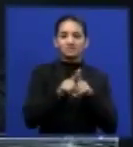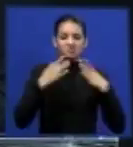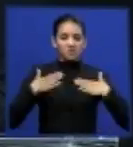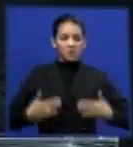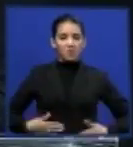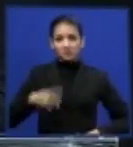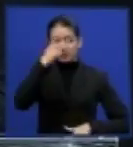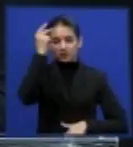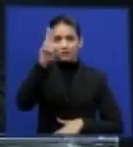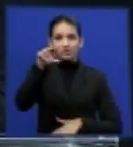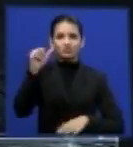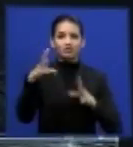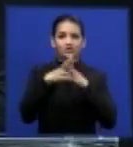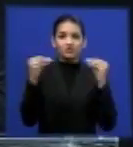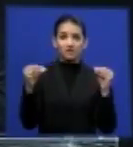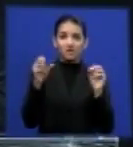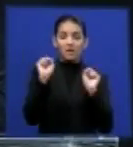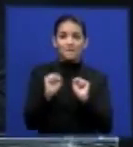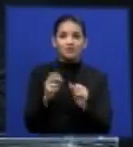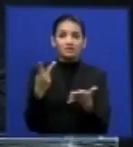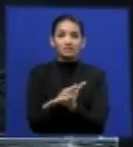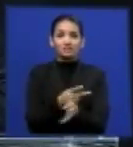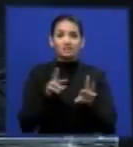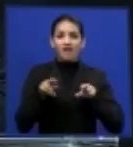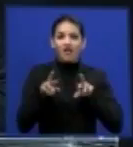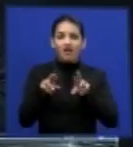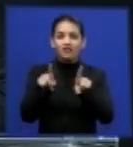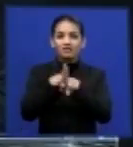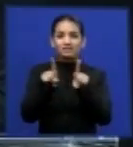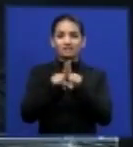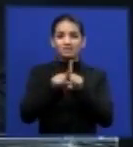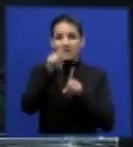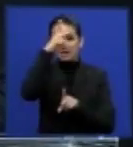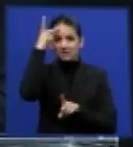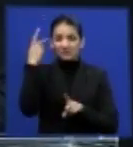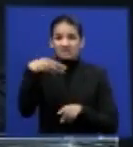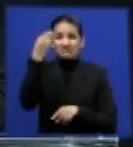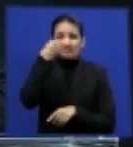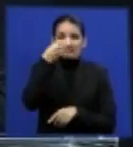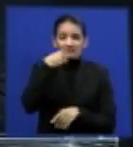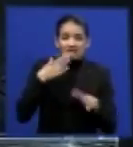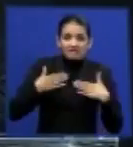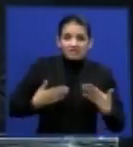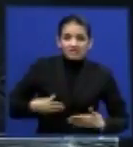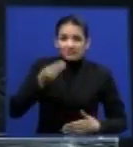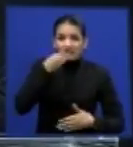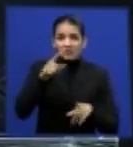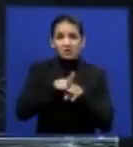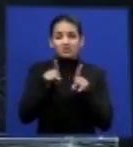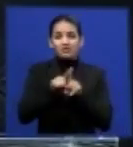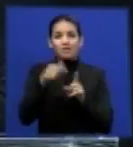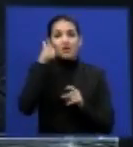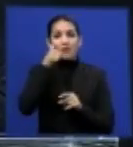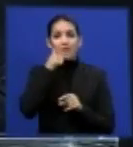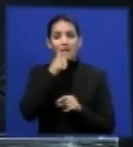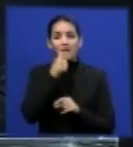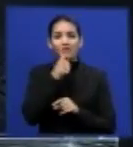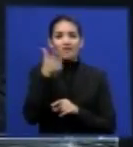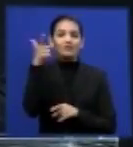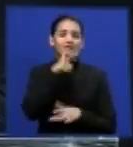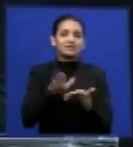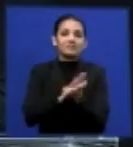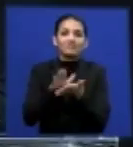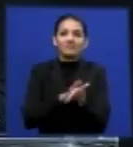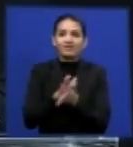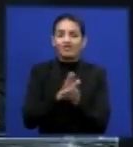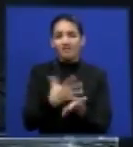humano. Pode causar câncer, enfraquecer o sistema imunológico e a infertilidade. Além disso,